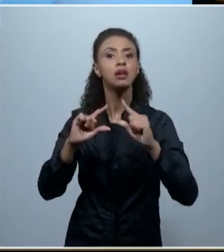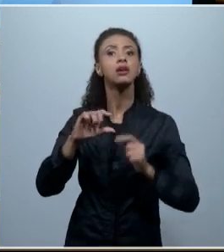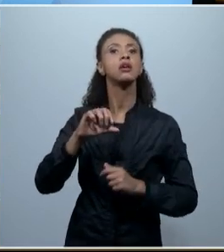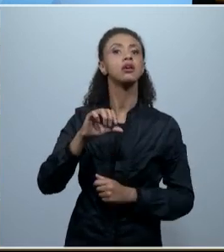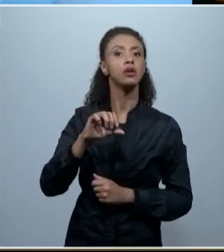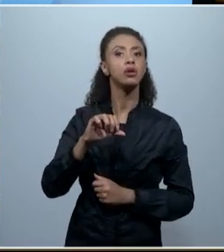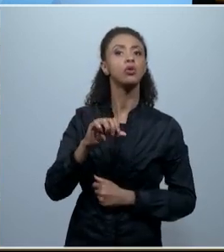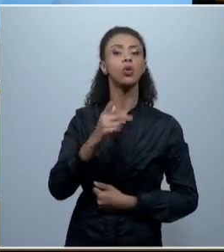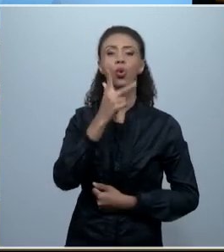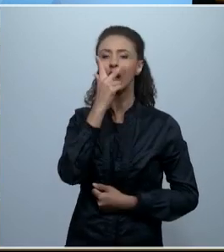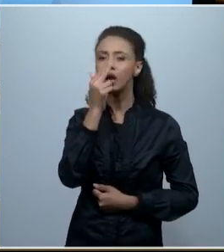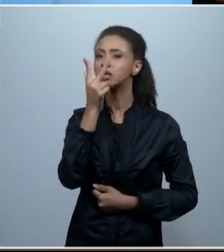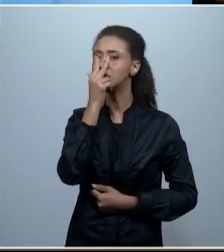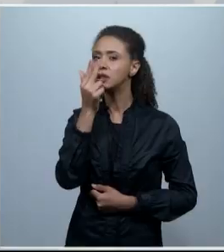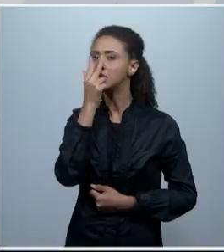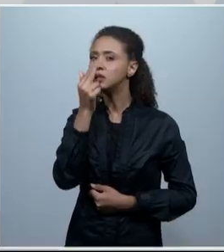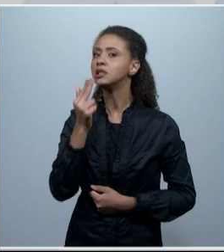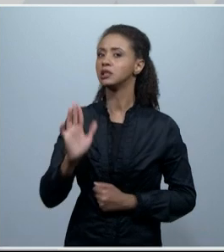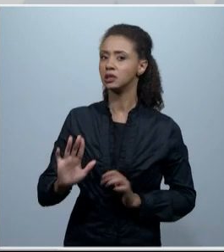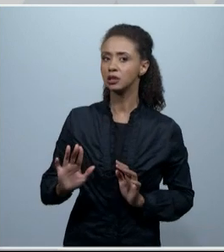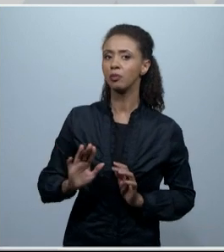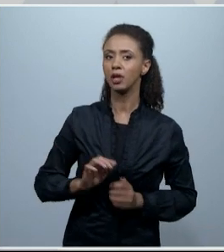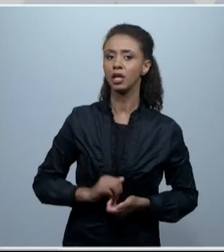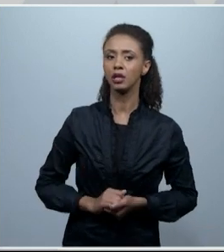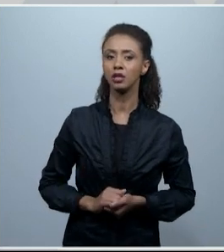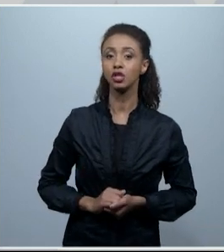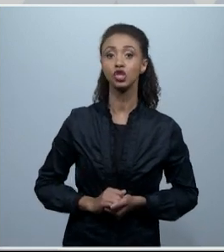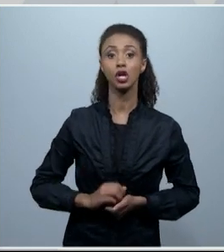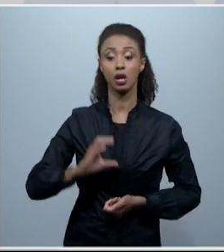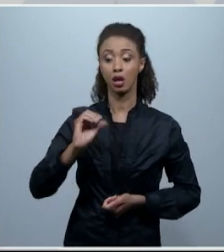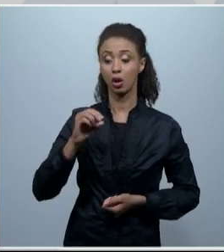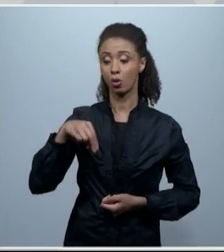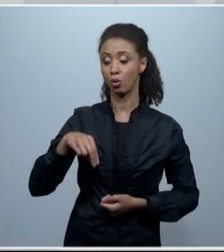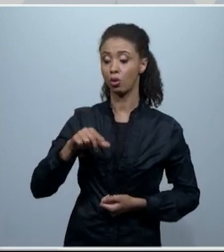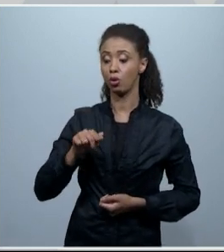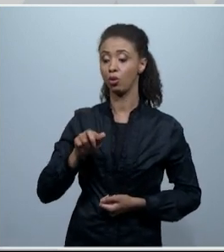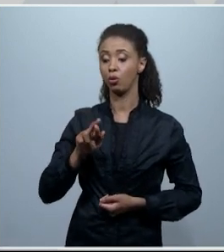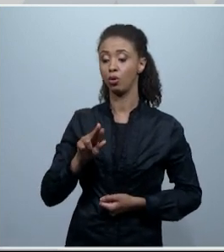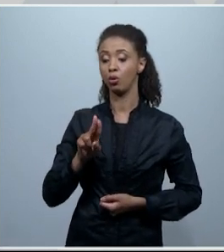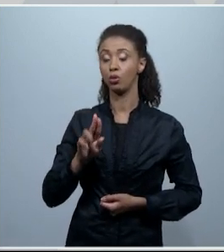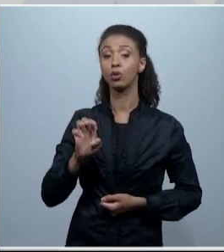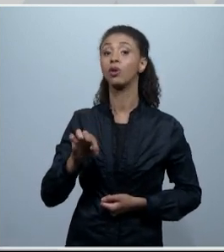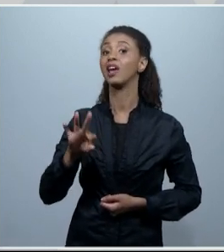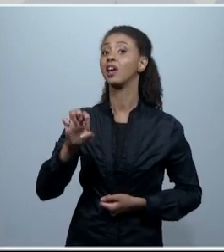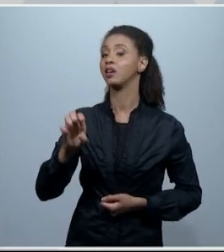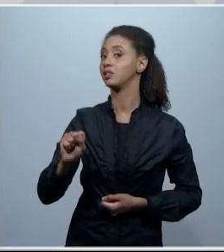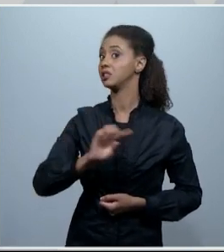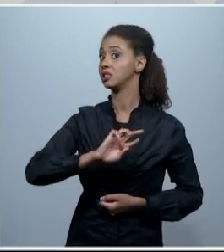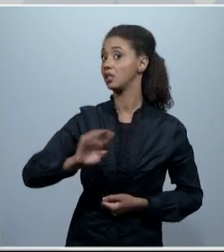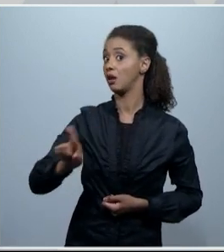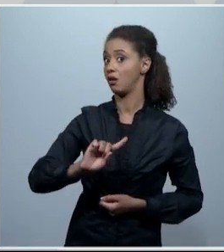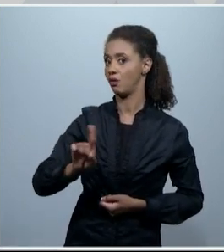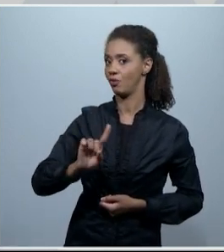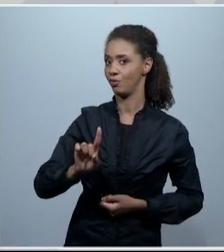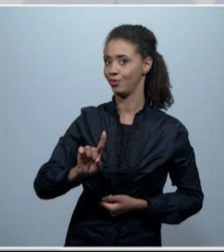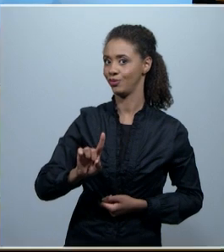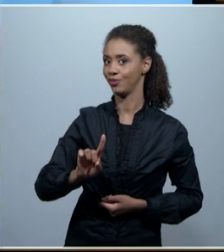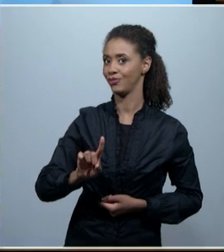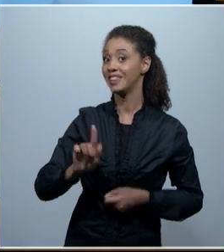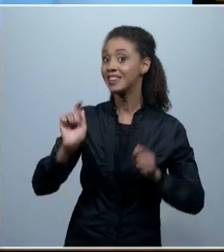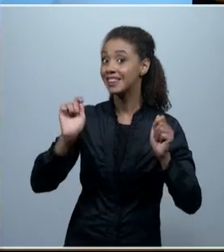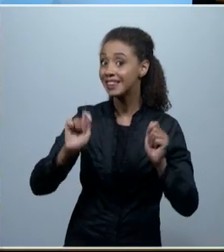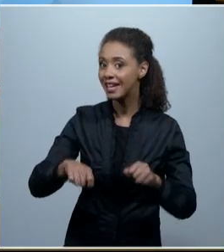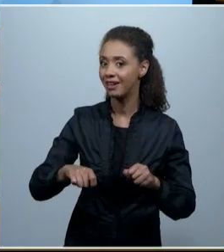é a mesma coisa pode tomar esse item existem triângulo semelhante não congruentes no lugar do axioma das paralelas ao